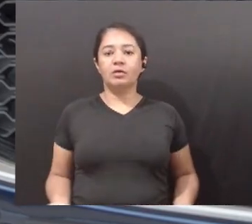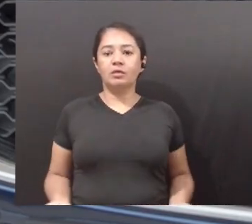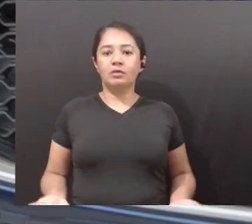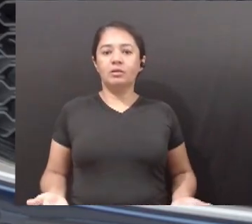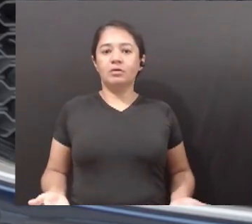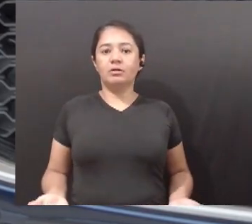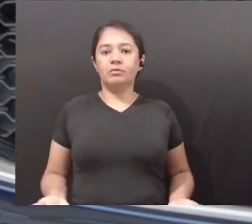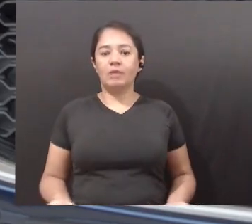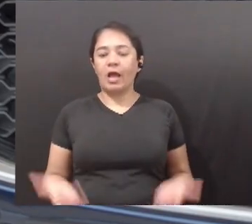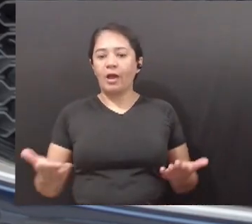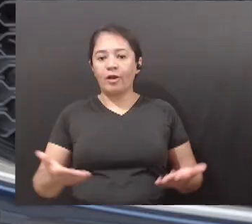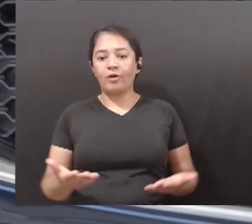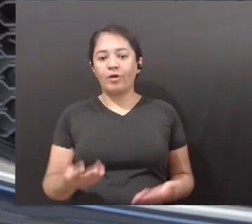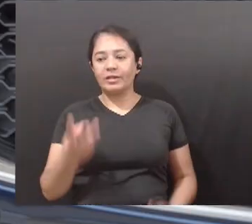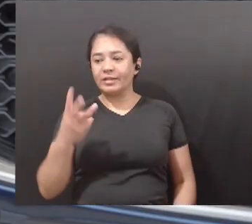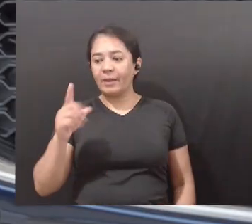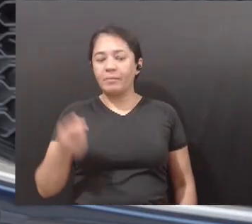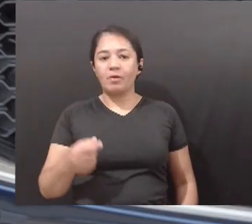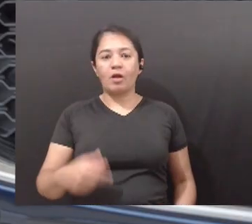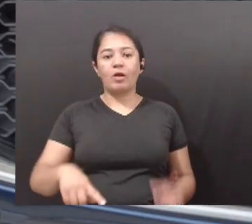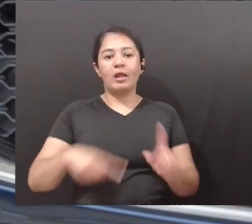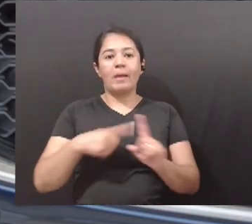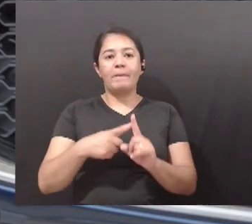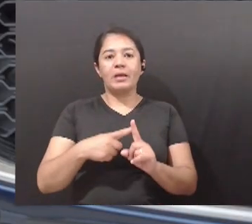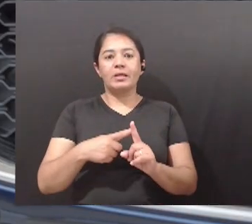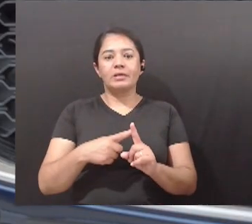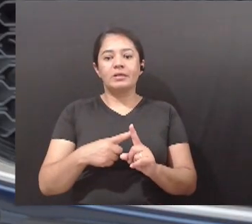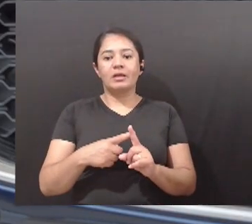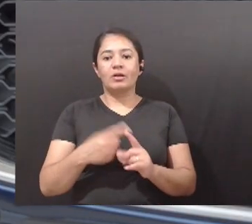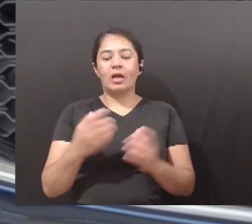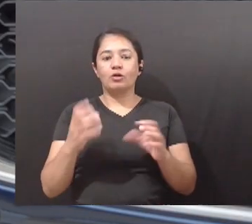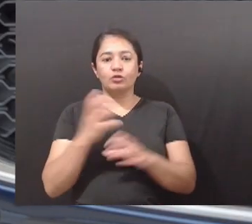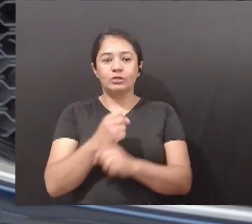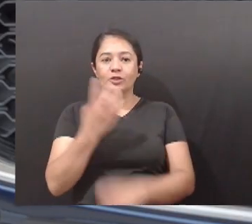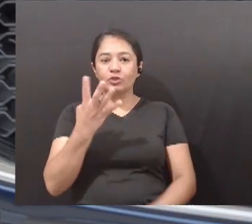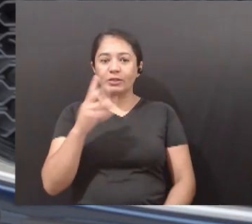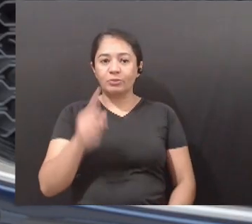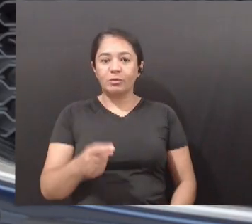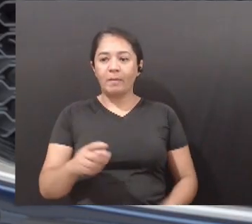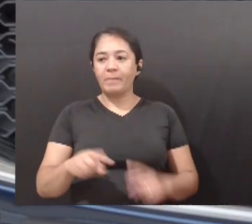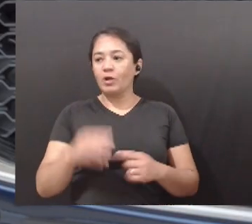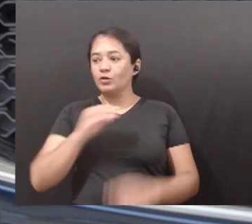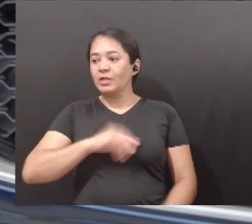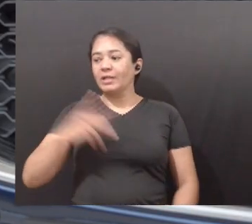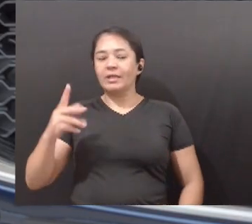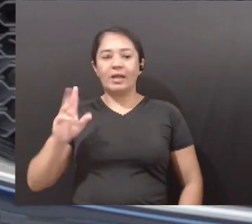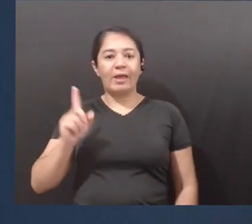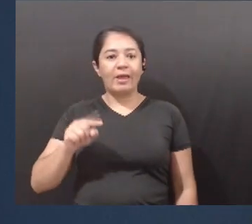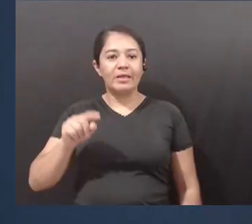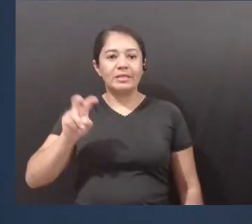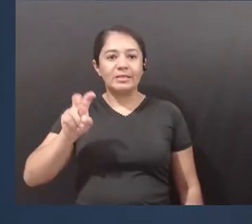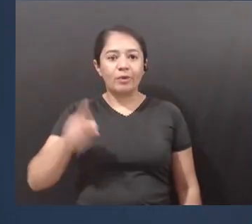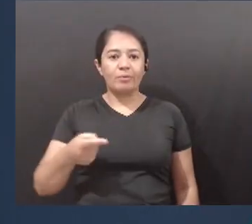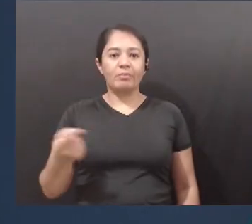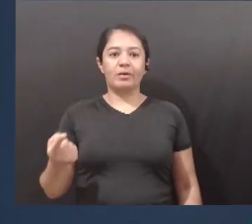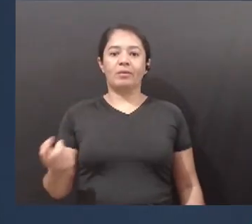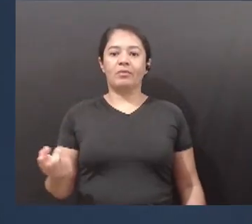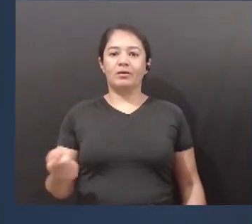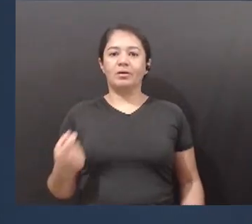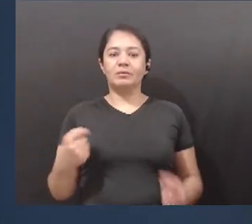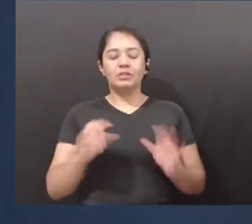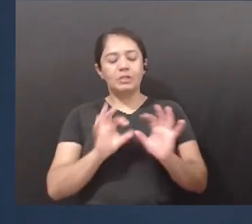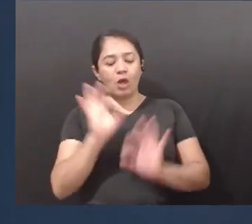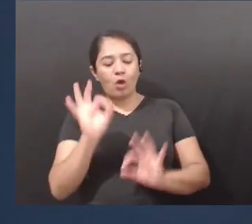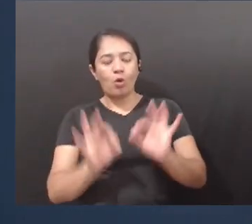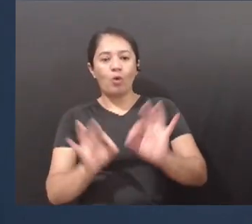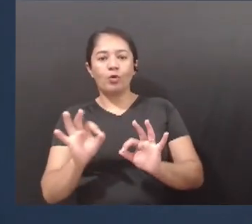vida, aumenta para 4 mil, sendo que ela recebe 5. Então já compromete muito. Aí o ideal seria que ela fazer uma reorganização para esse carro, esse veículo